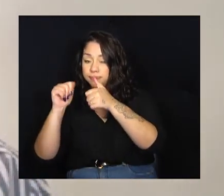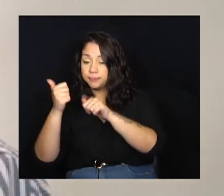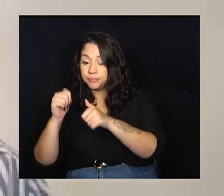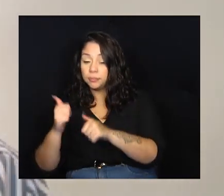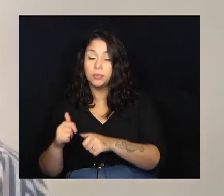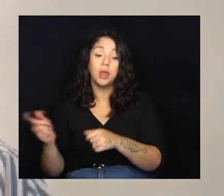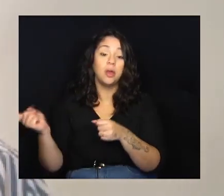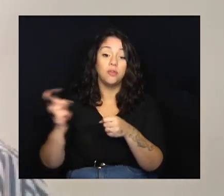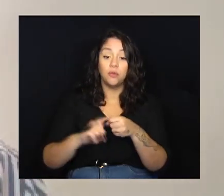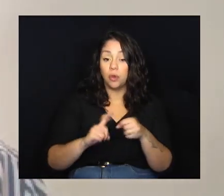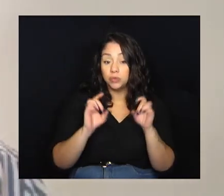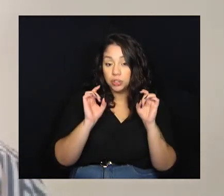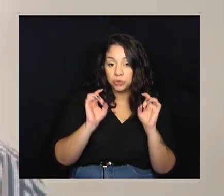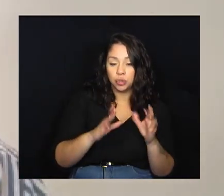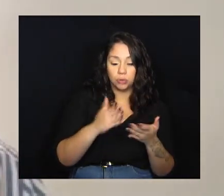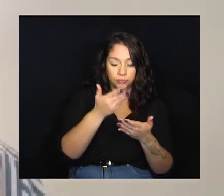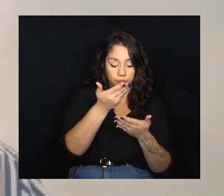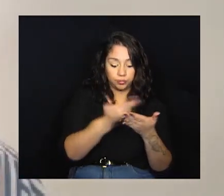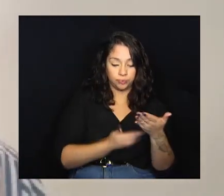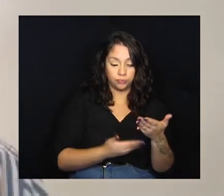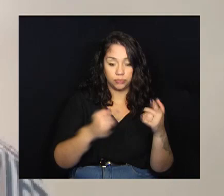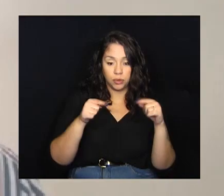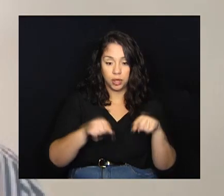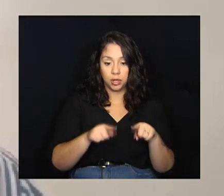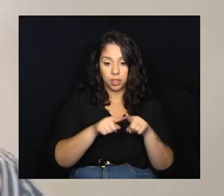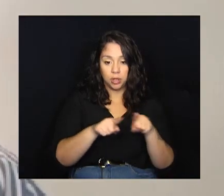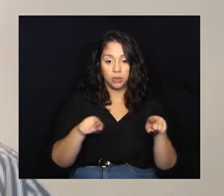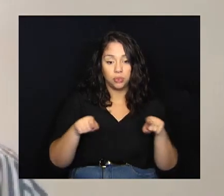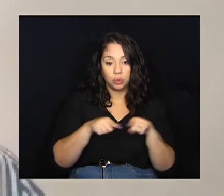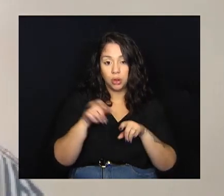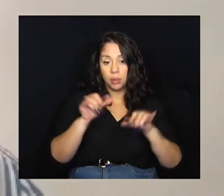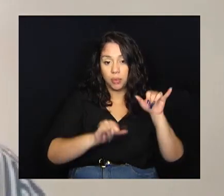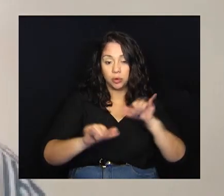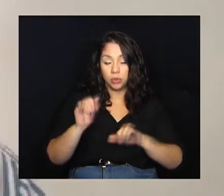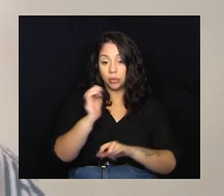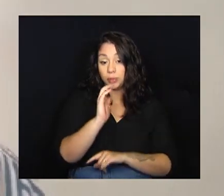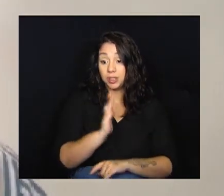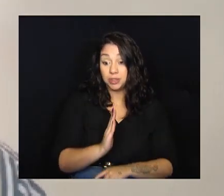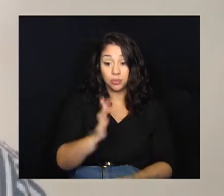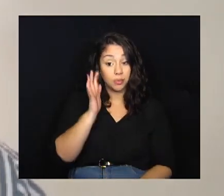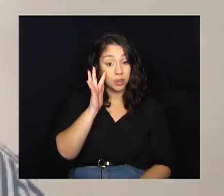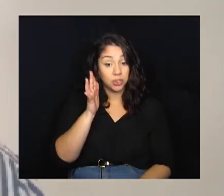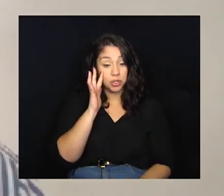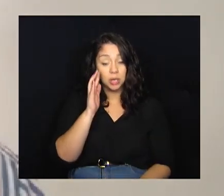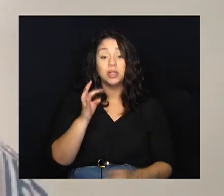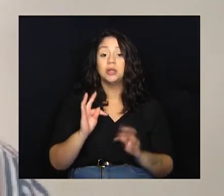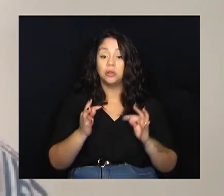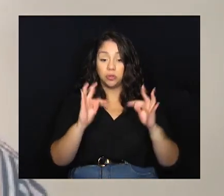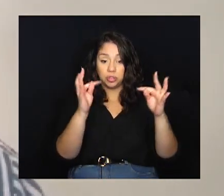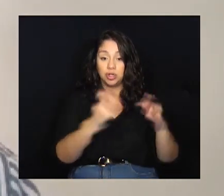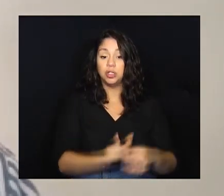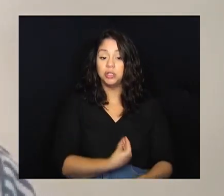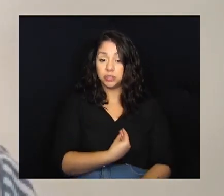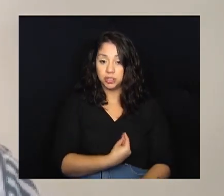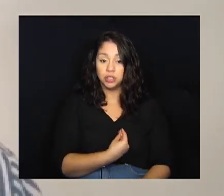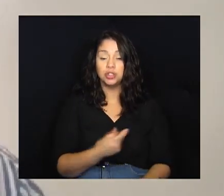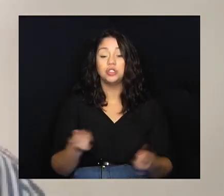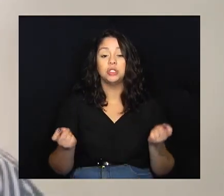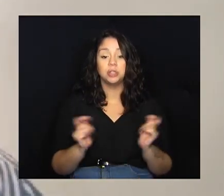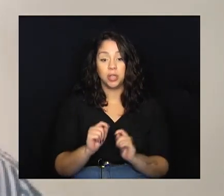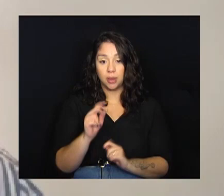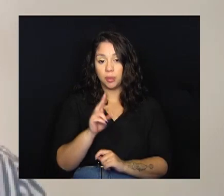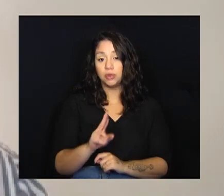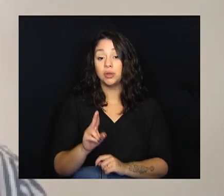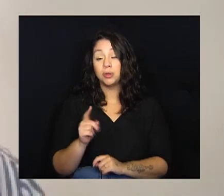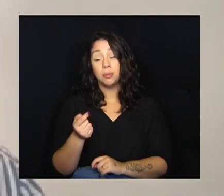somente o laudo aqui para o laboratório do Brasil Então entendam a tecnologia ela existe ela é acessível Mas ela é acessível